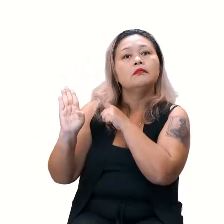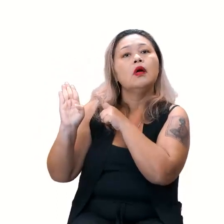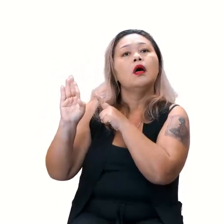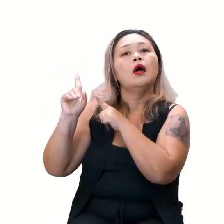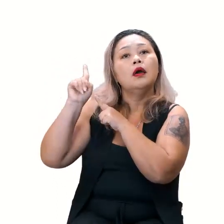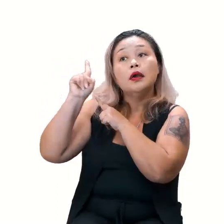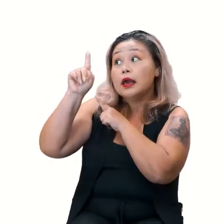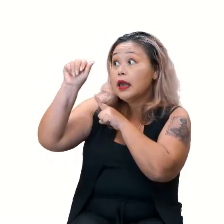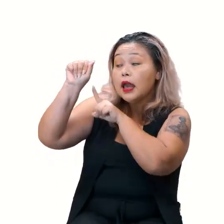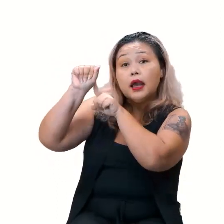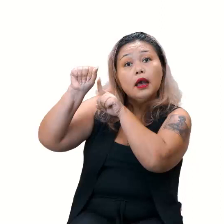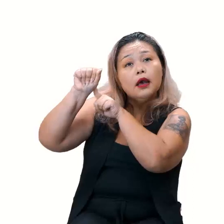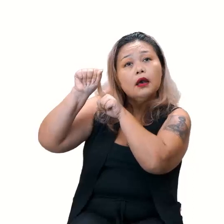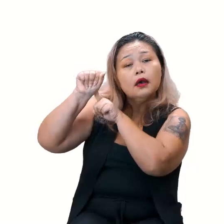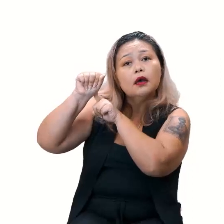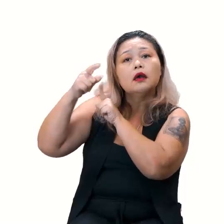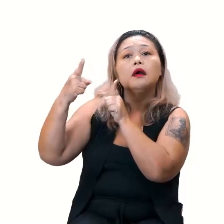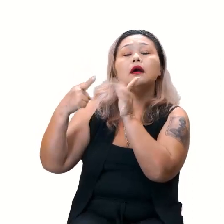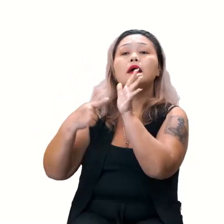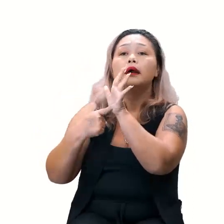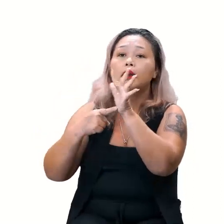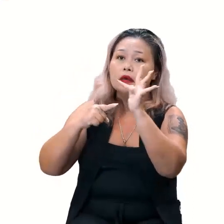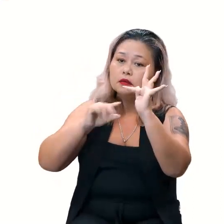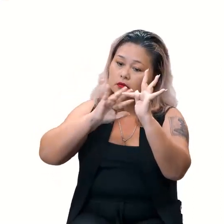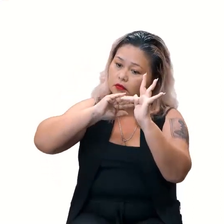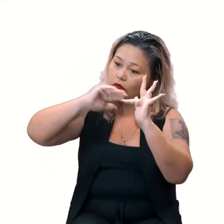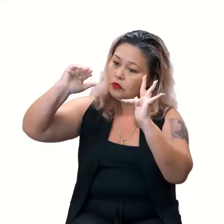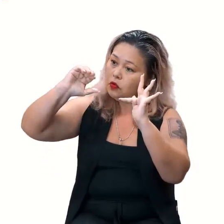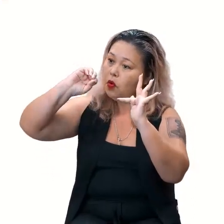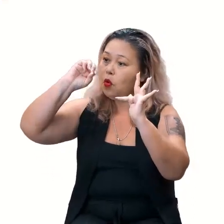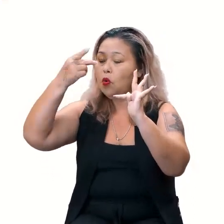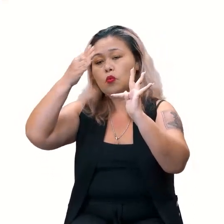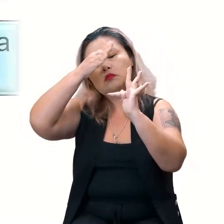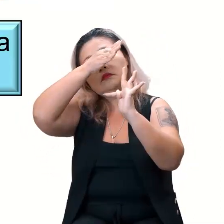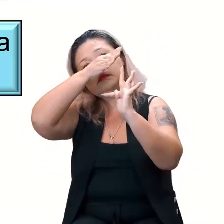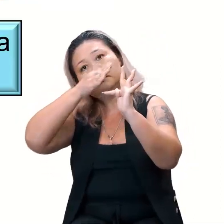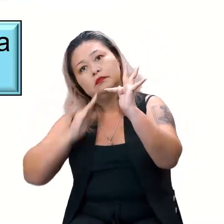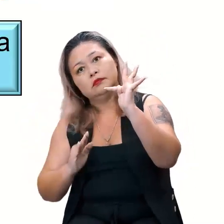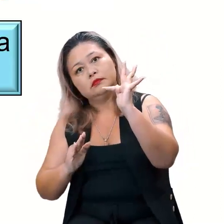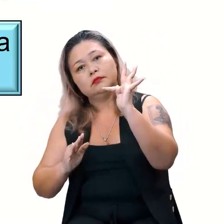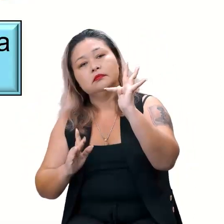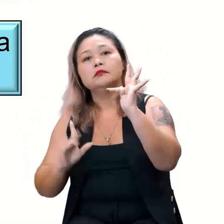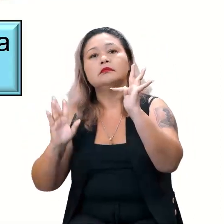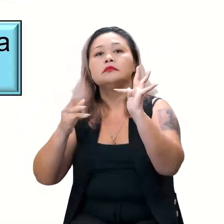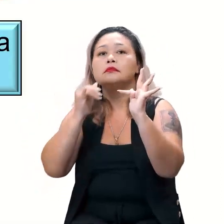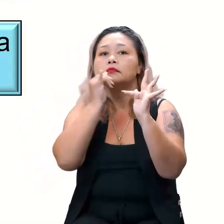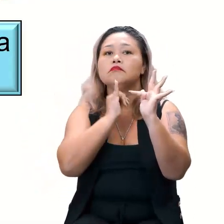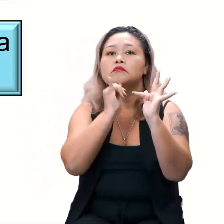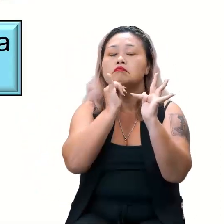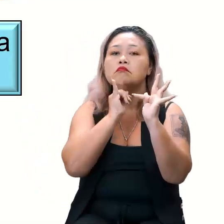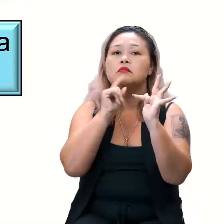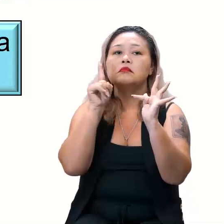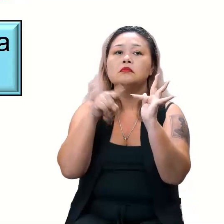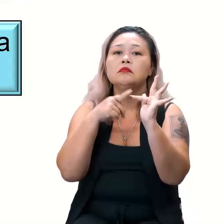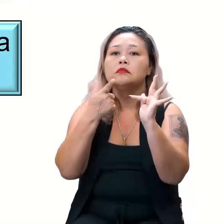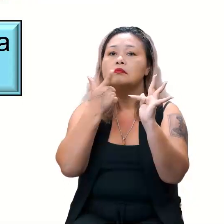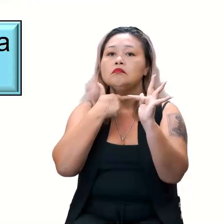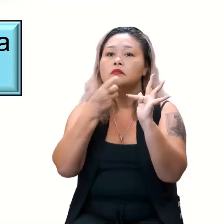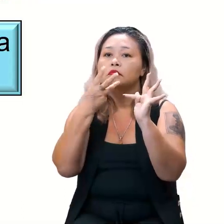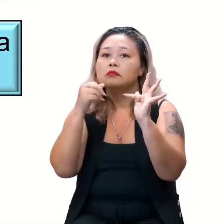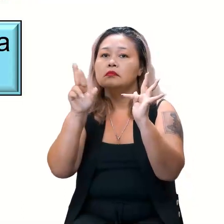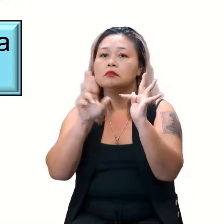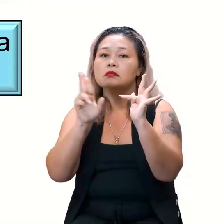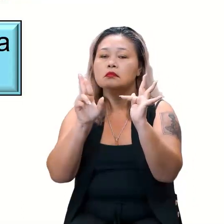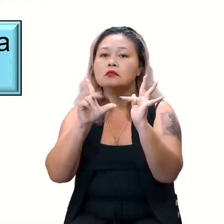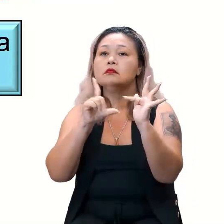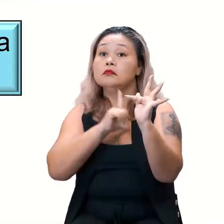Esse azinho aqui vai me dizer se ela é crescente ou decrescente. Por exemplo, se eu estou vendendo queijo a 30 reais e eu